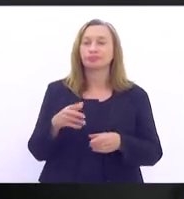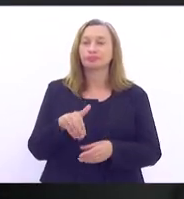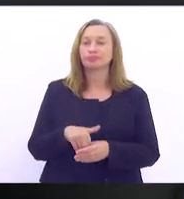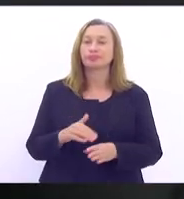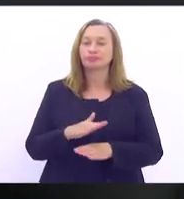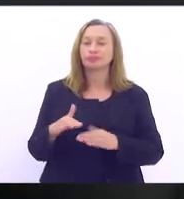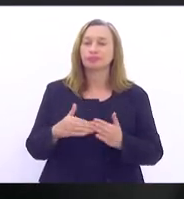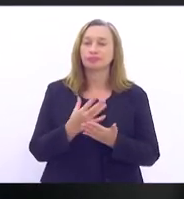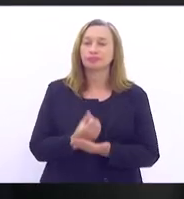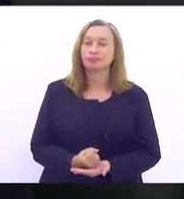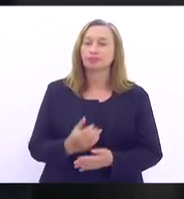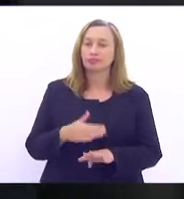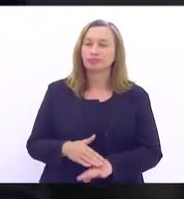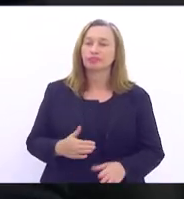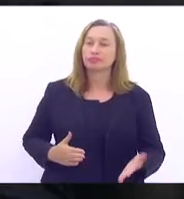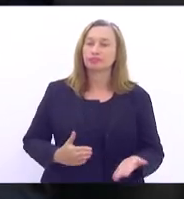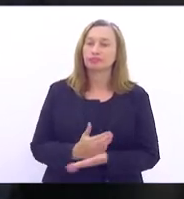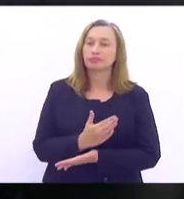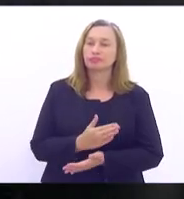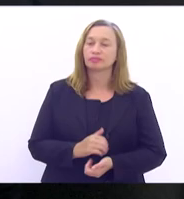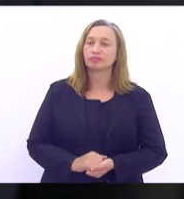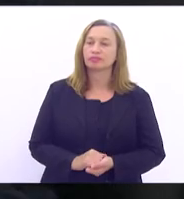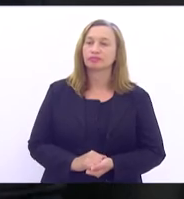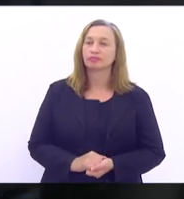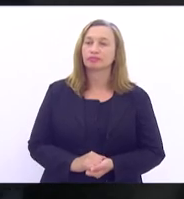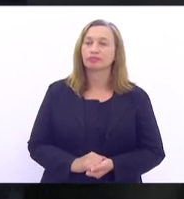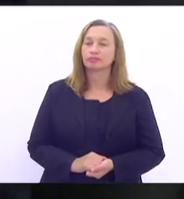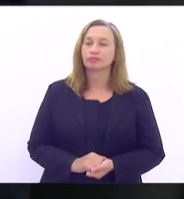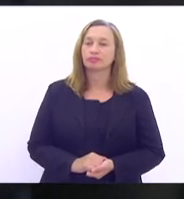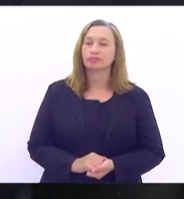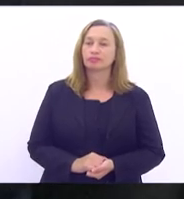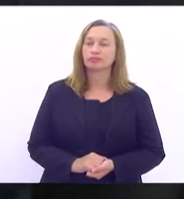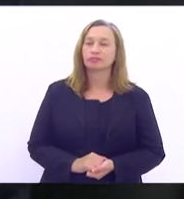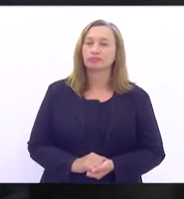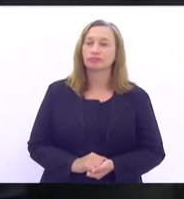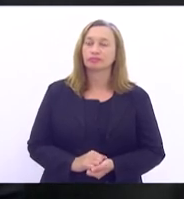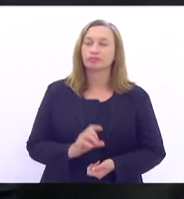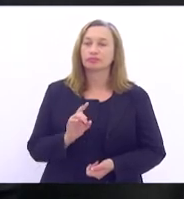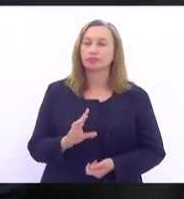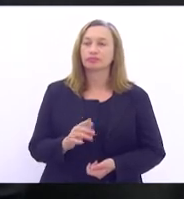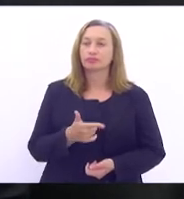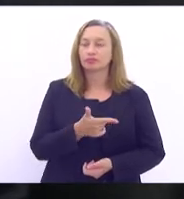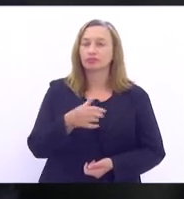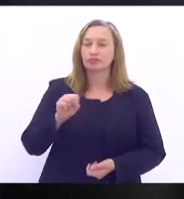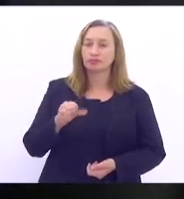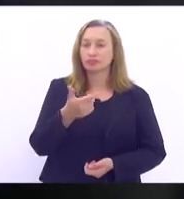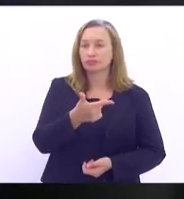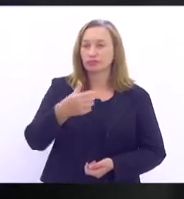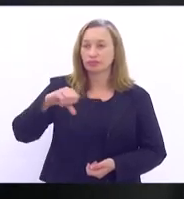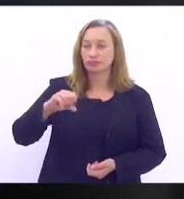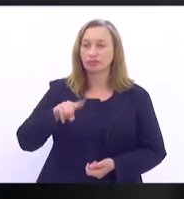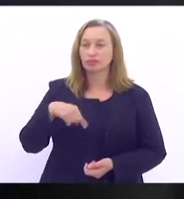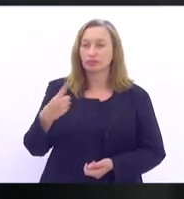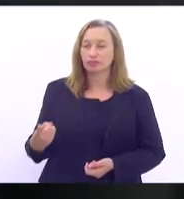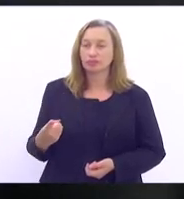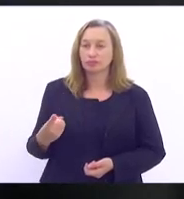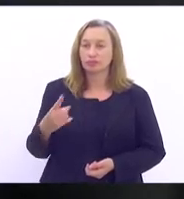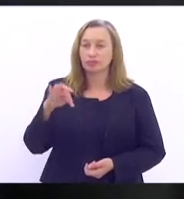discussão, em votação, senhores que aprovam, permaneçam como estão, aprovado. Só vou fazer agora o 28 e o 29, depois a gente vota em